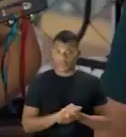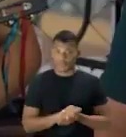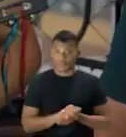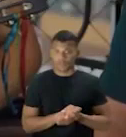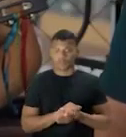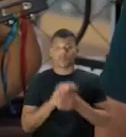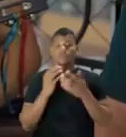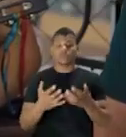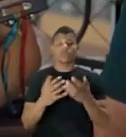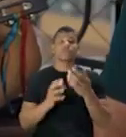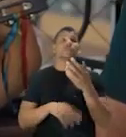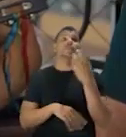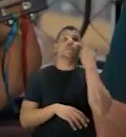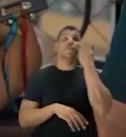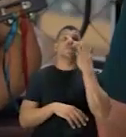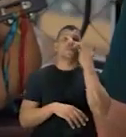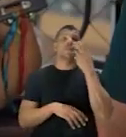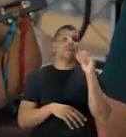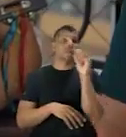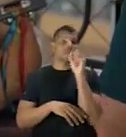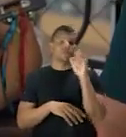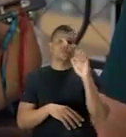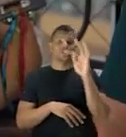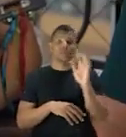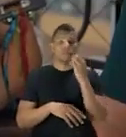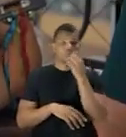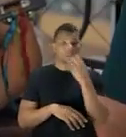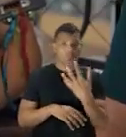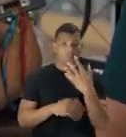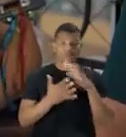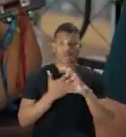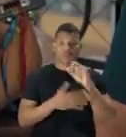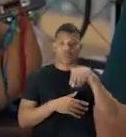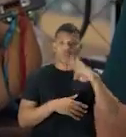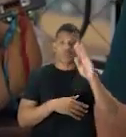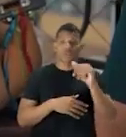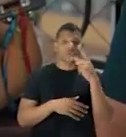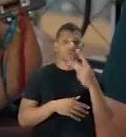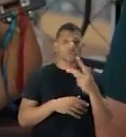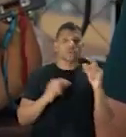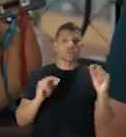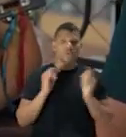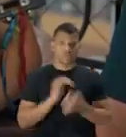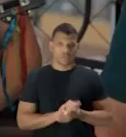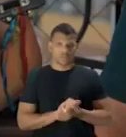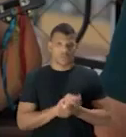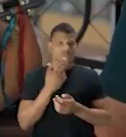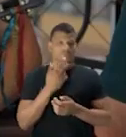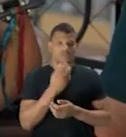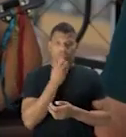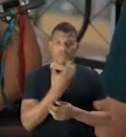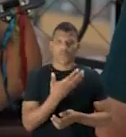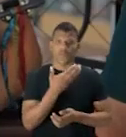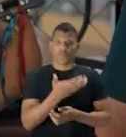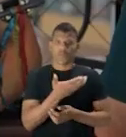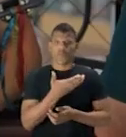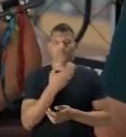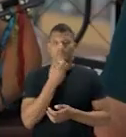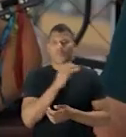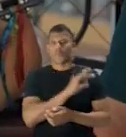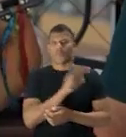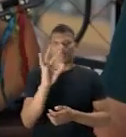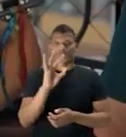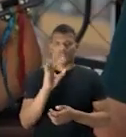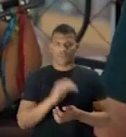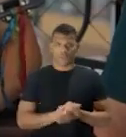maluco. Botei lá uma fita cassete, ouvi um samba bom pra cassete. Ali. Que é? Vai dizer que o samba é bom. Falei, é bom não, mas muito bom e tu vai